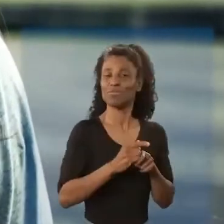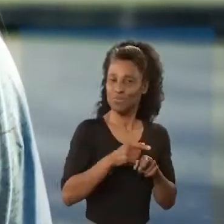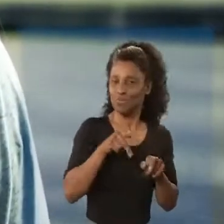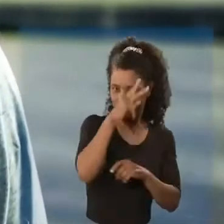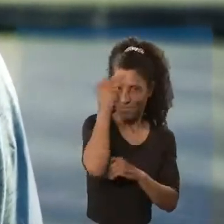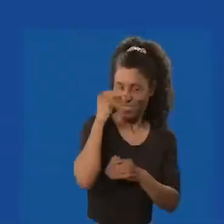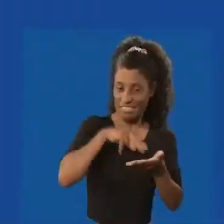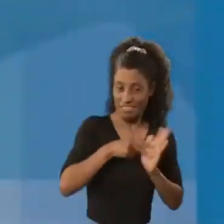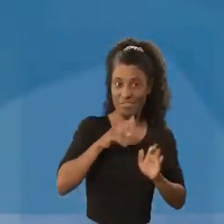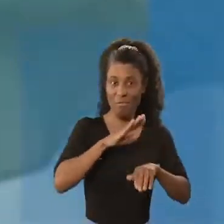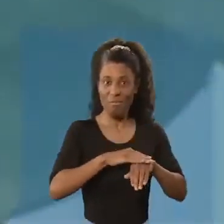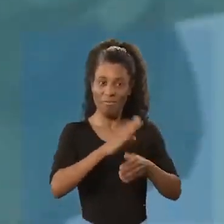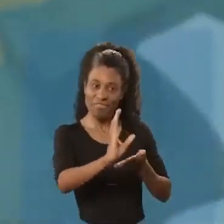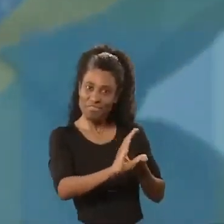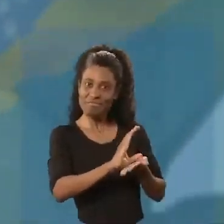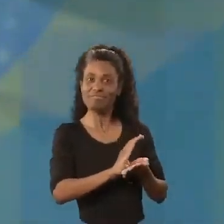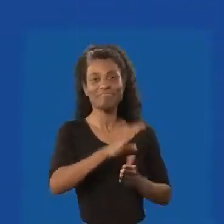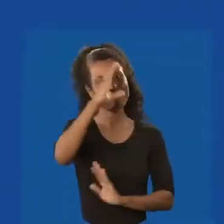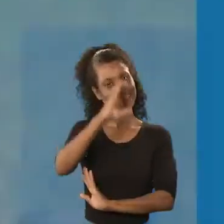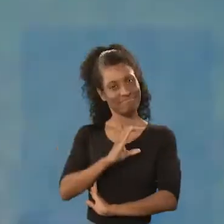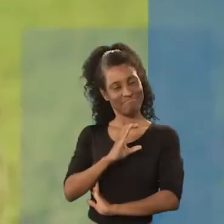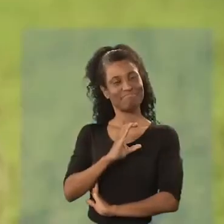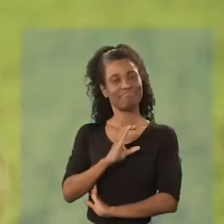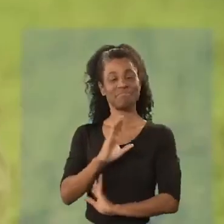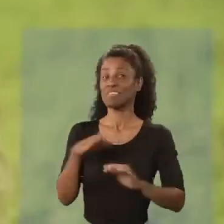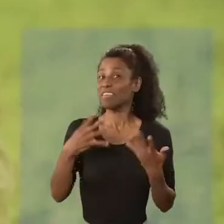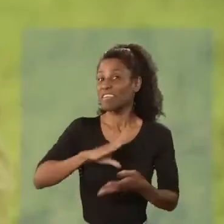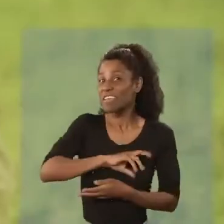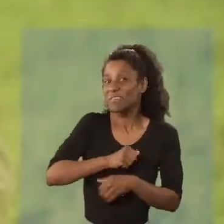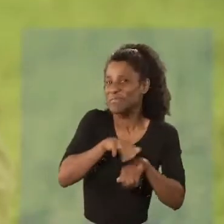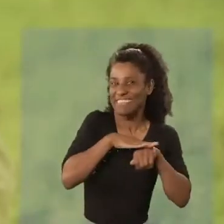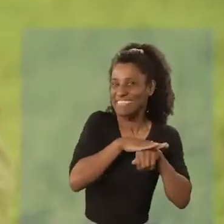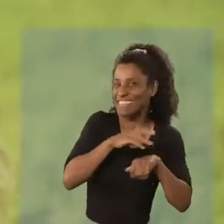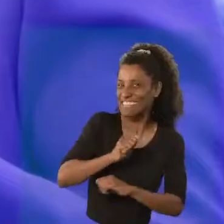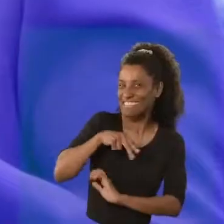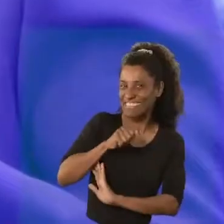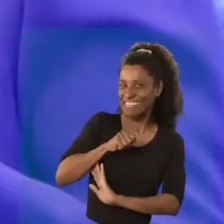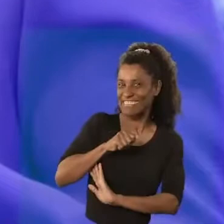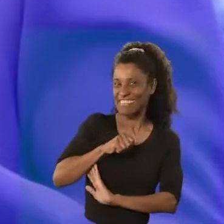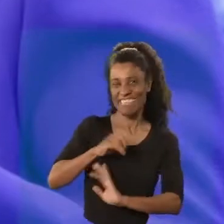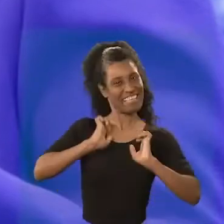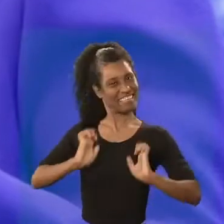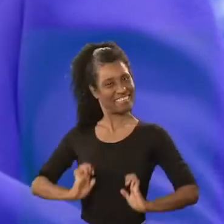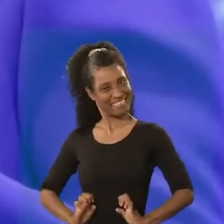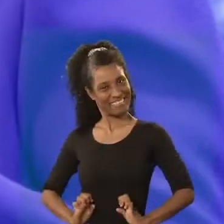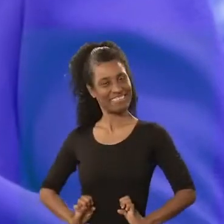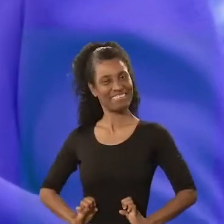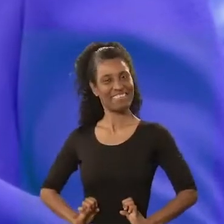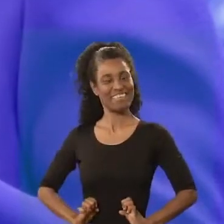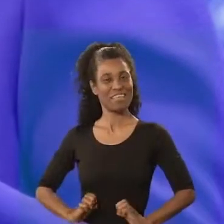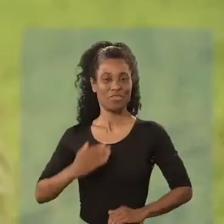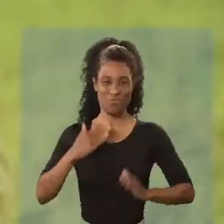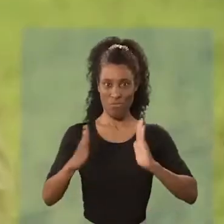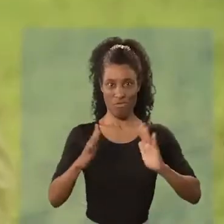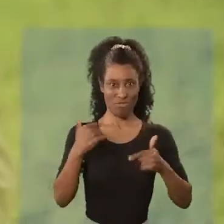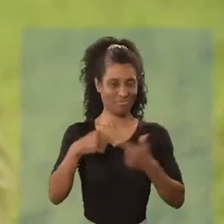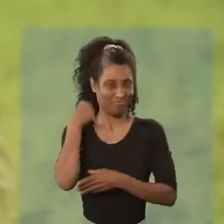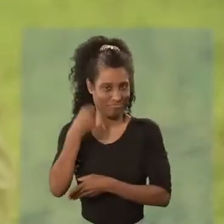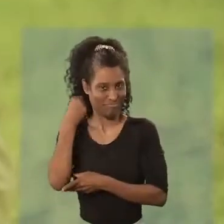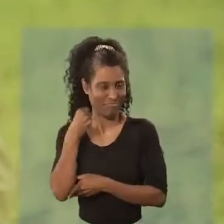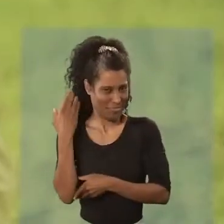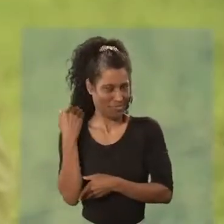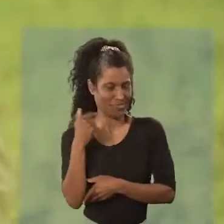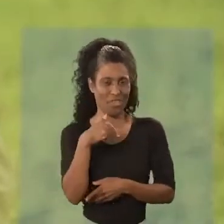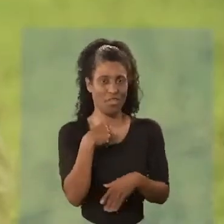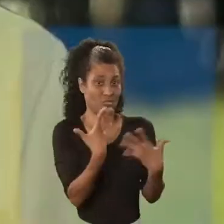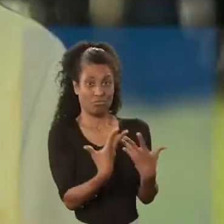diálogo? Ana! Ética. No meu mandato, no Senado, abri mão do auxílio moradia e nunca fiz uso do